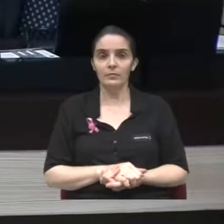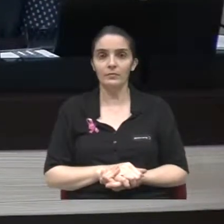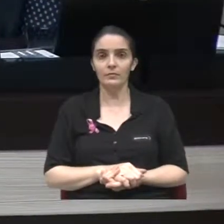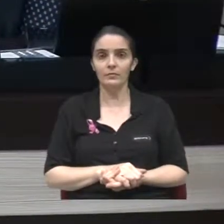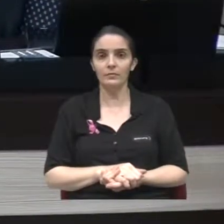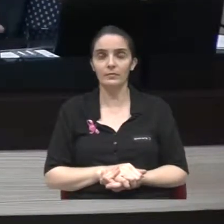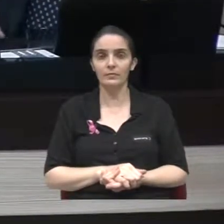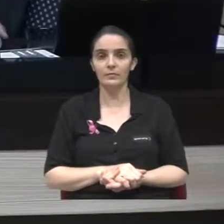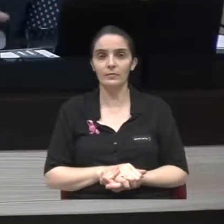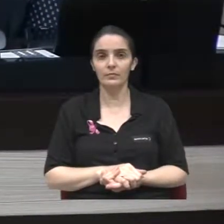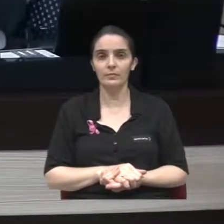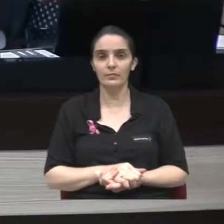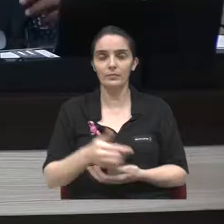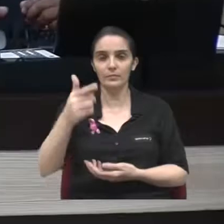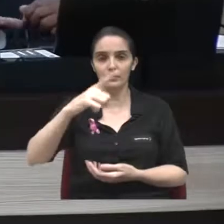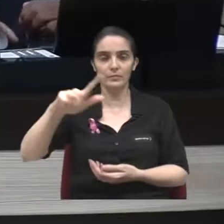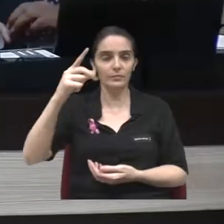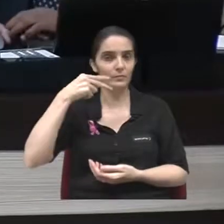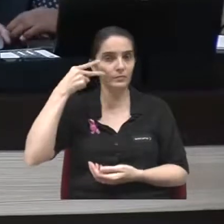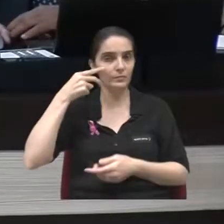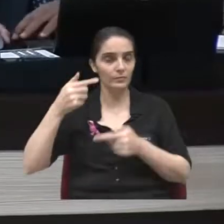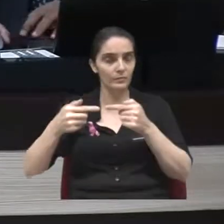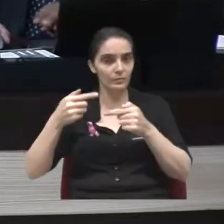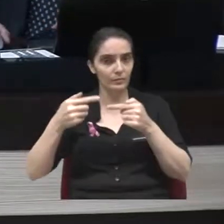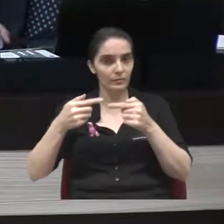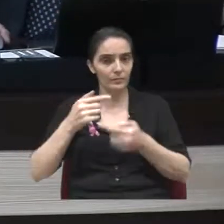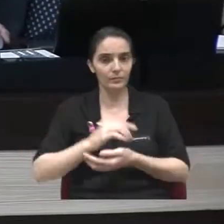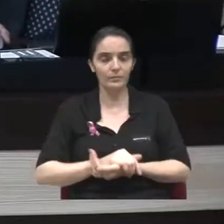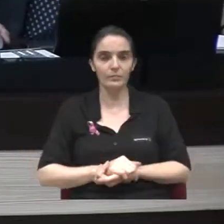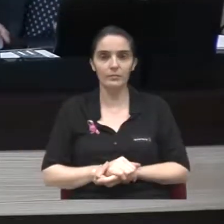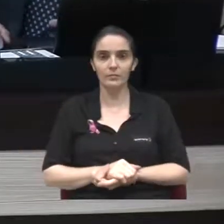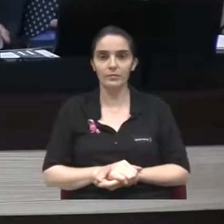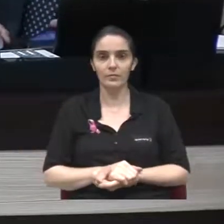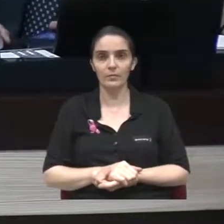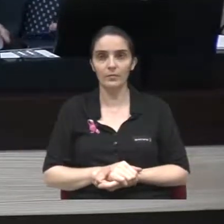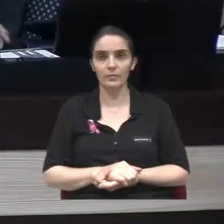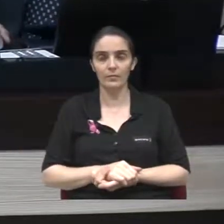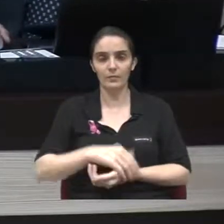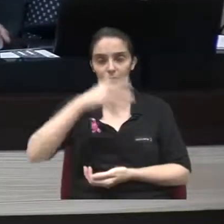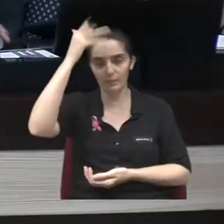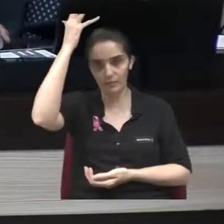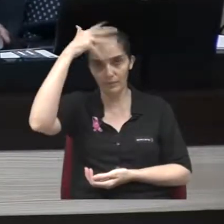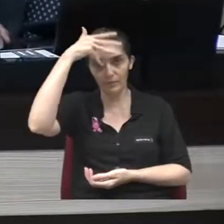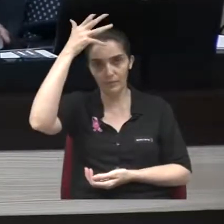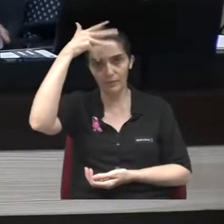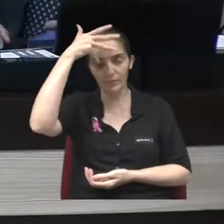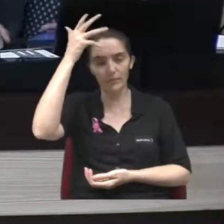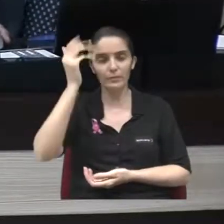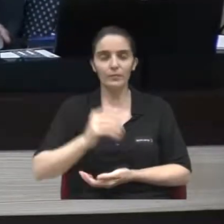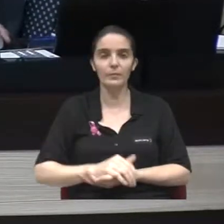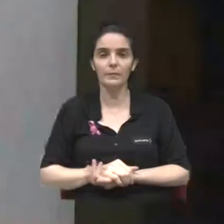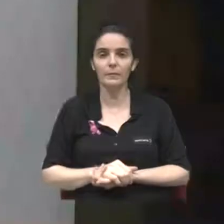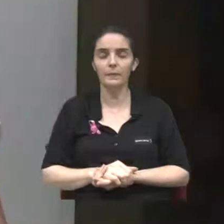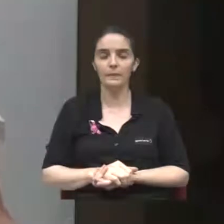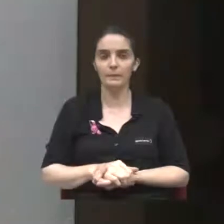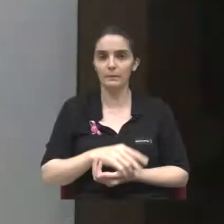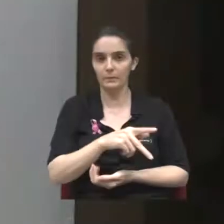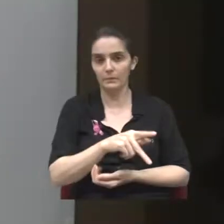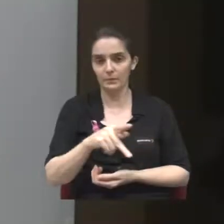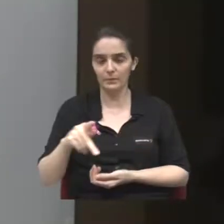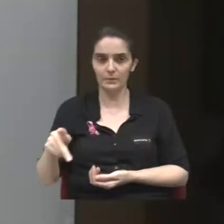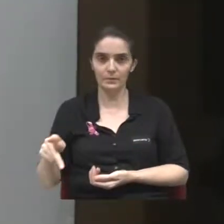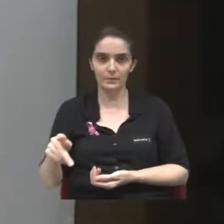Mais algum vereador deseja discutir o requerimento? Desejo, senhor presidente. Vereadora Érica Tanque. Senhor presidente, nobres